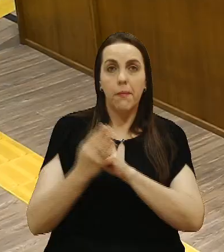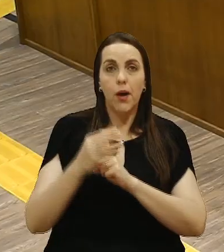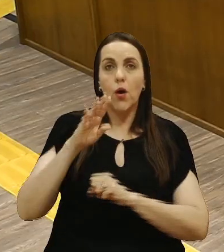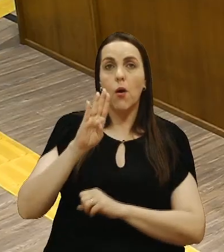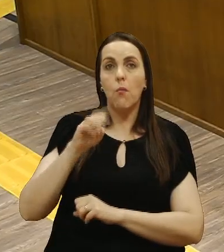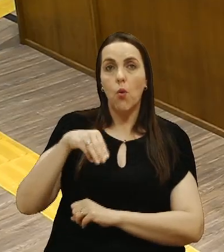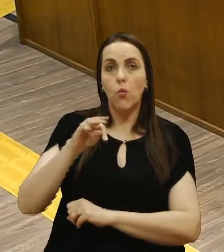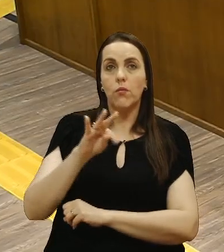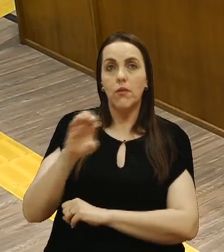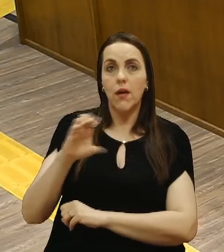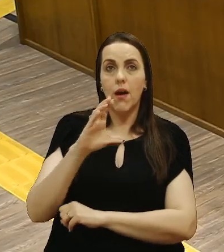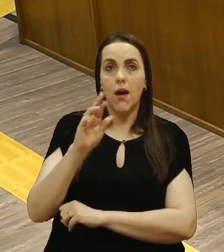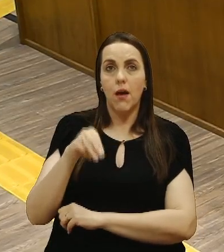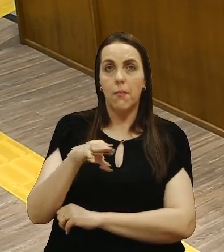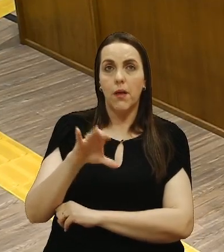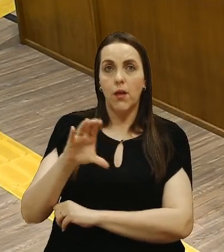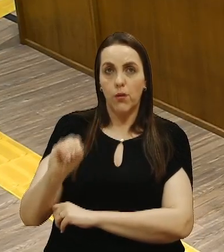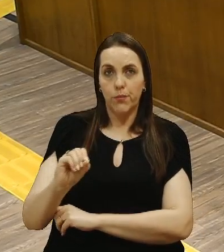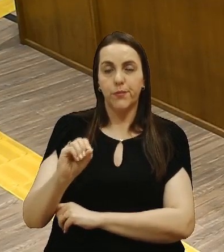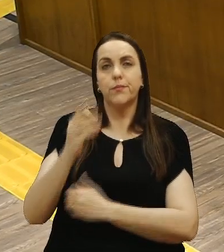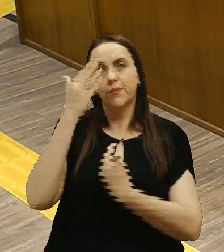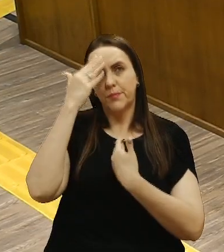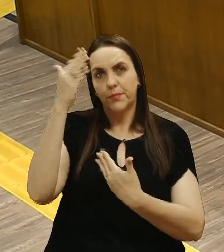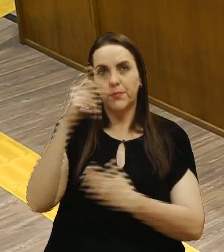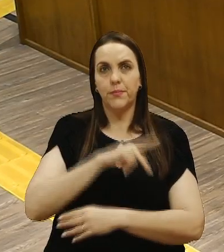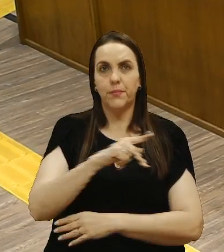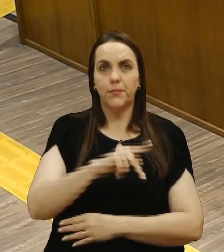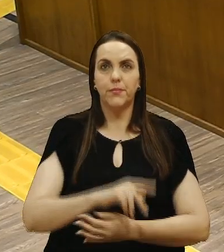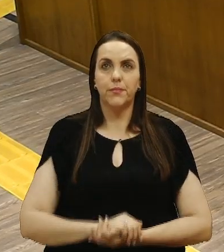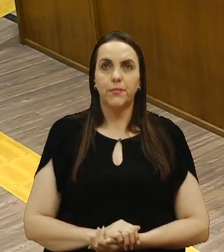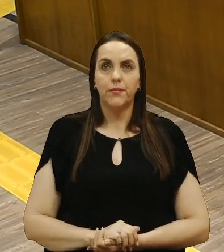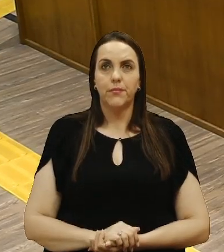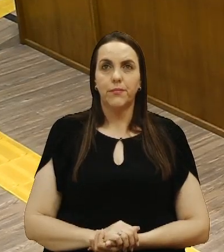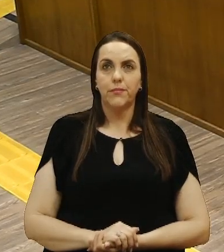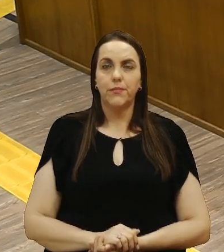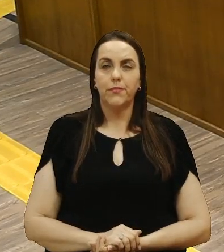presidente. Devolvo os trabalhos para a vereadora.